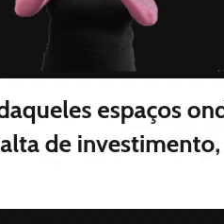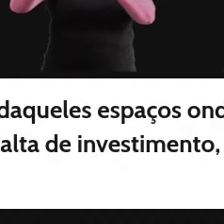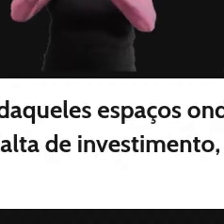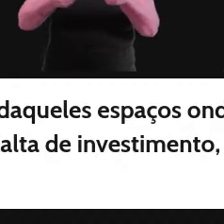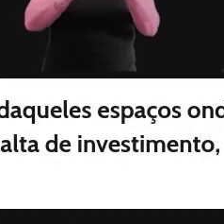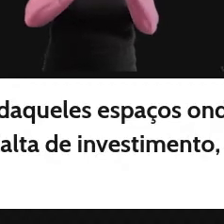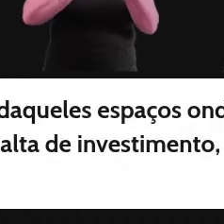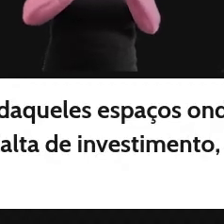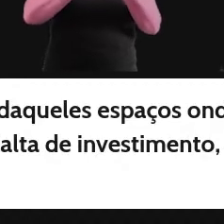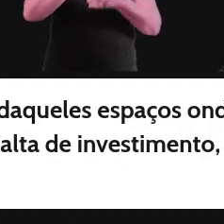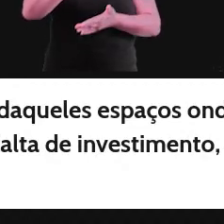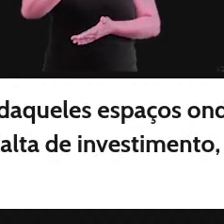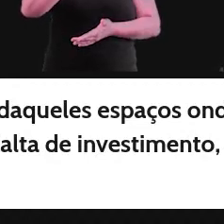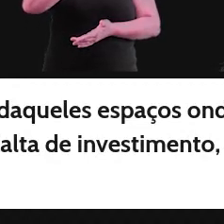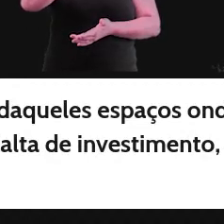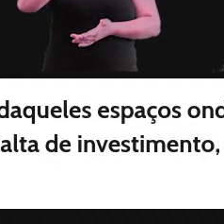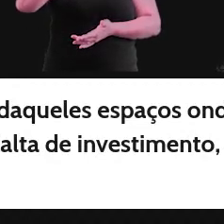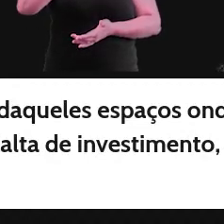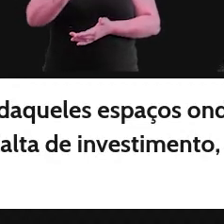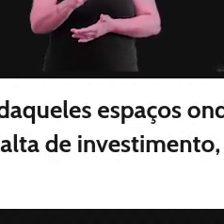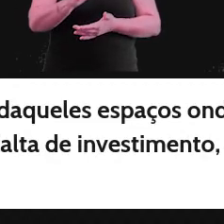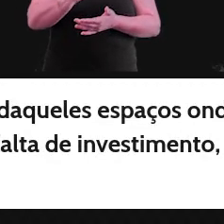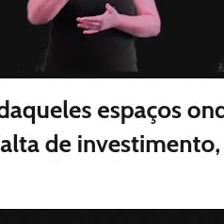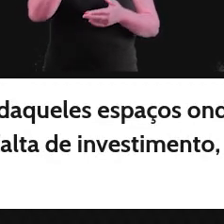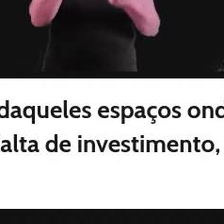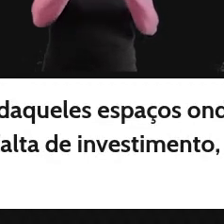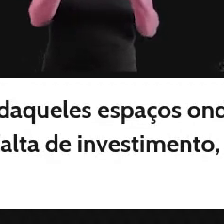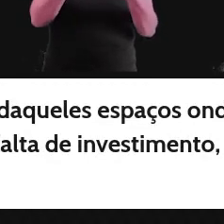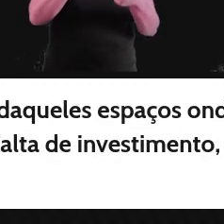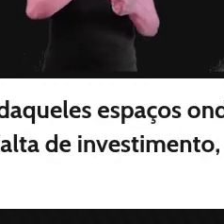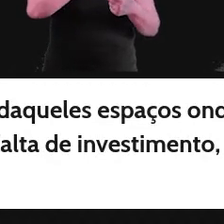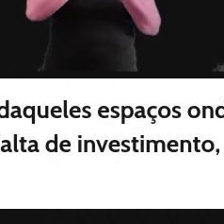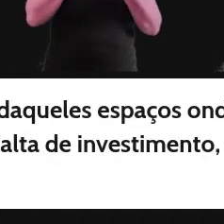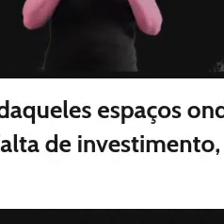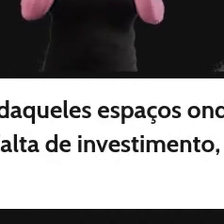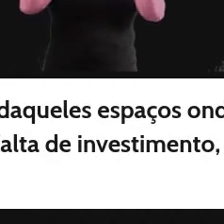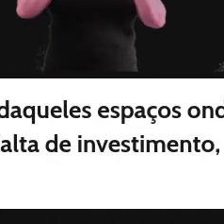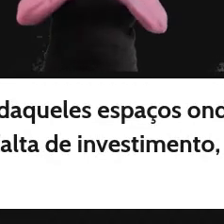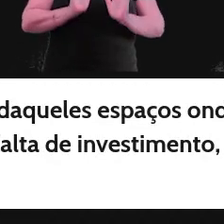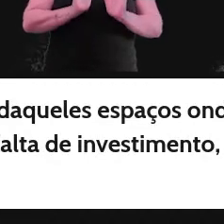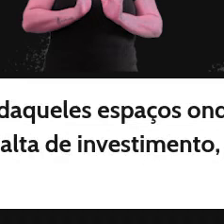exemplo, fósseis, coisas que têm um valor